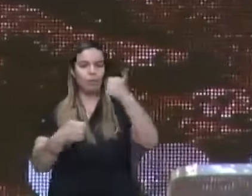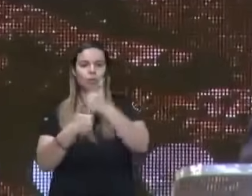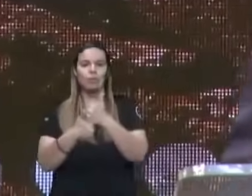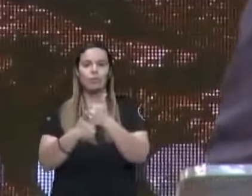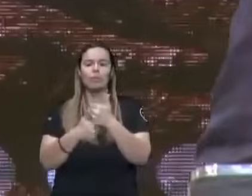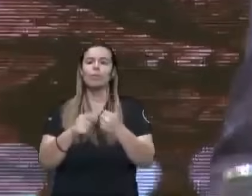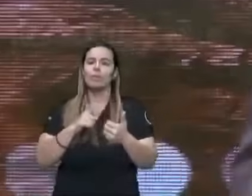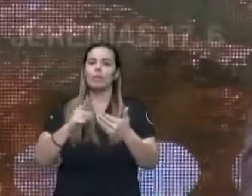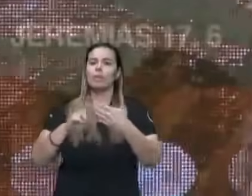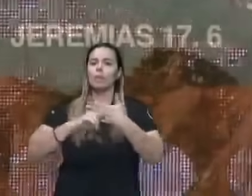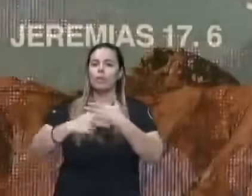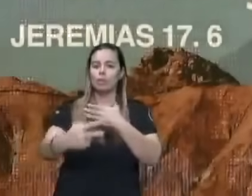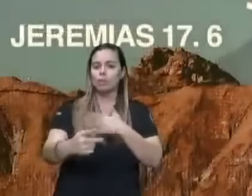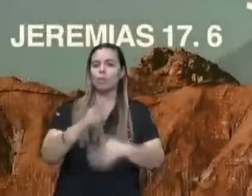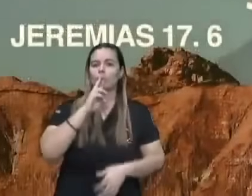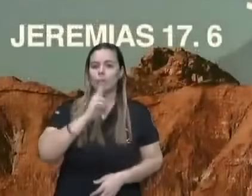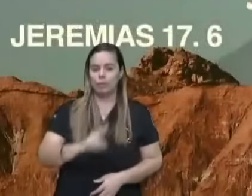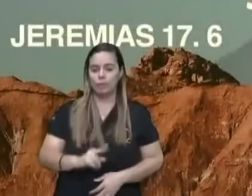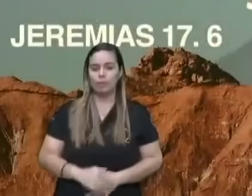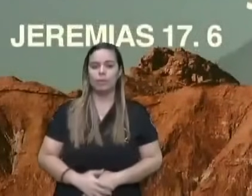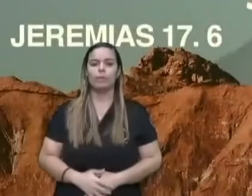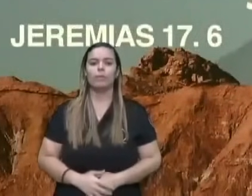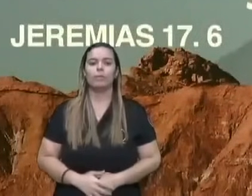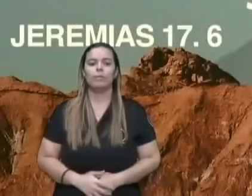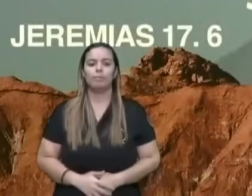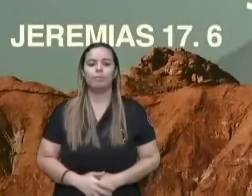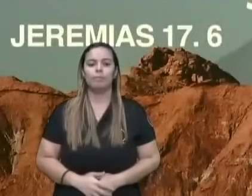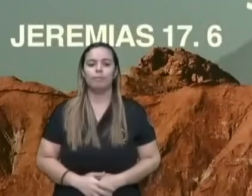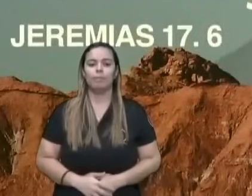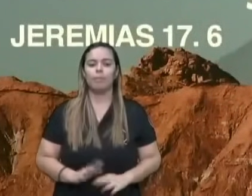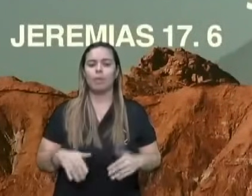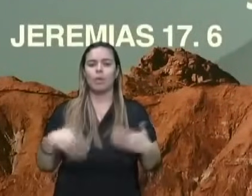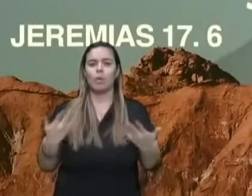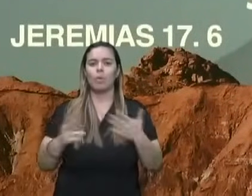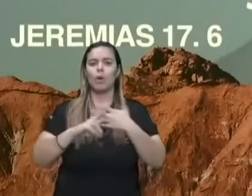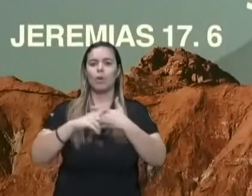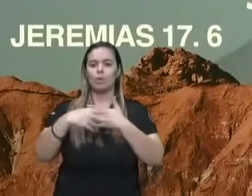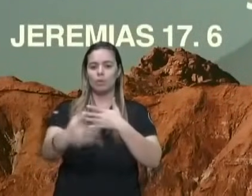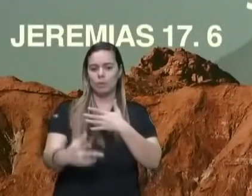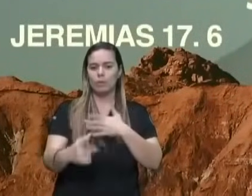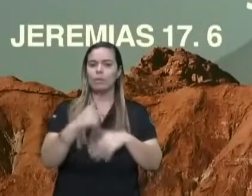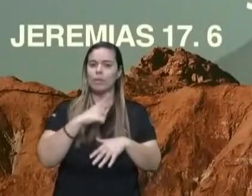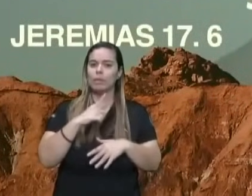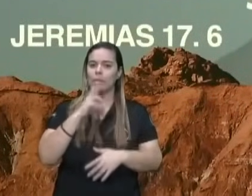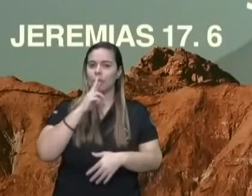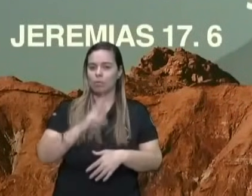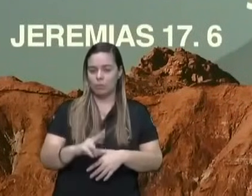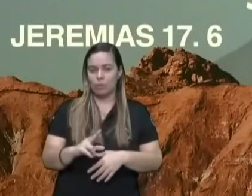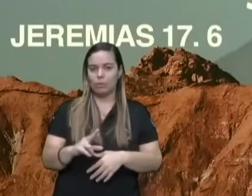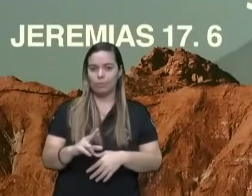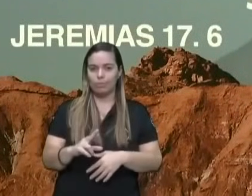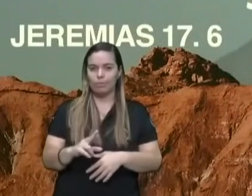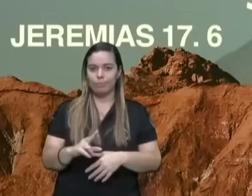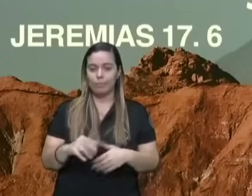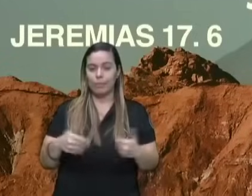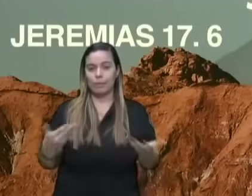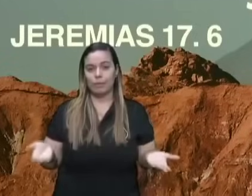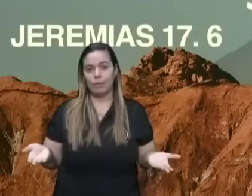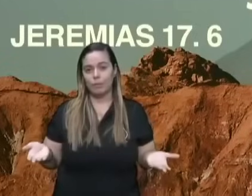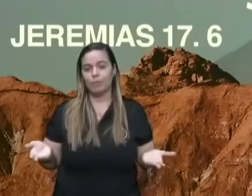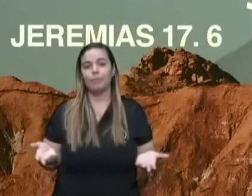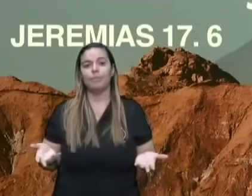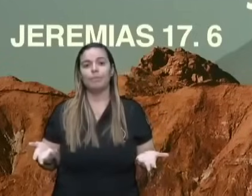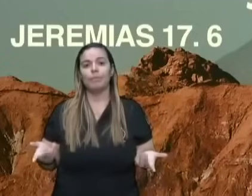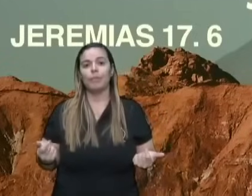Né? Aqui, ó. Aqui está. Quais são as consequências disso? Vai ter resultado, irmão. É, meu querido, meu